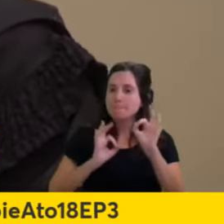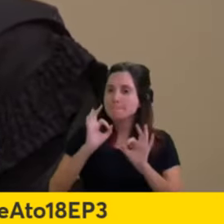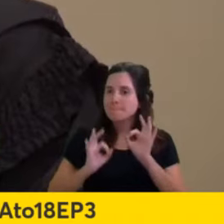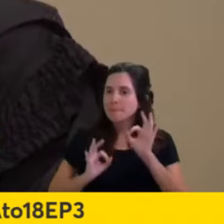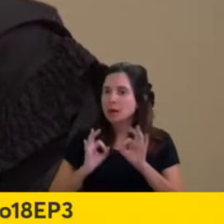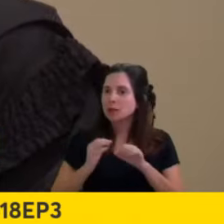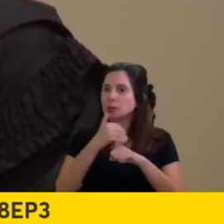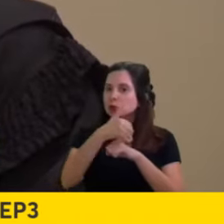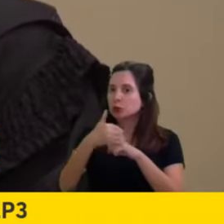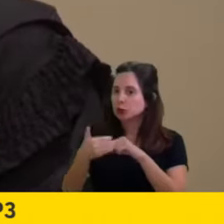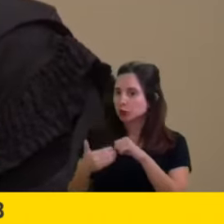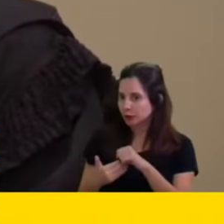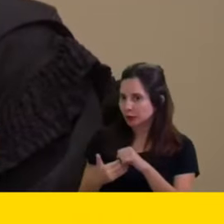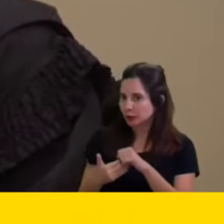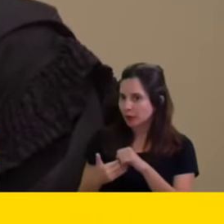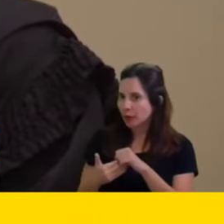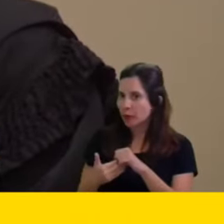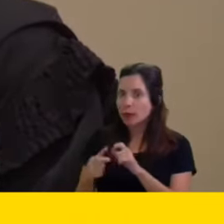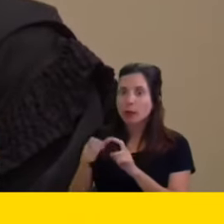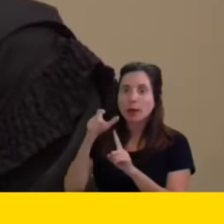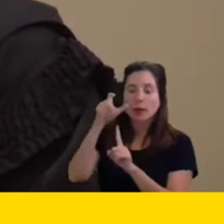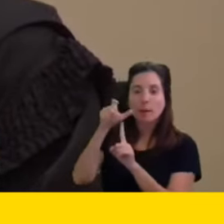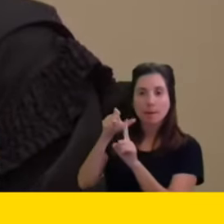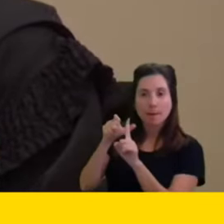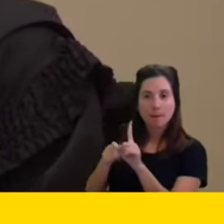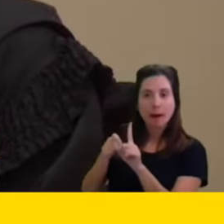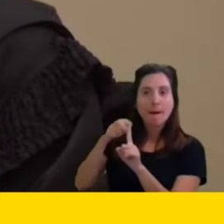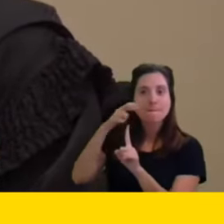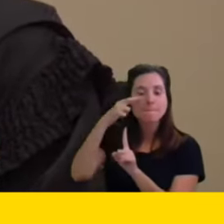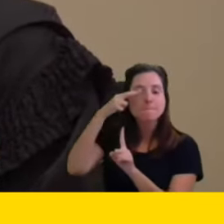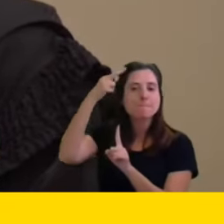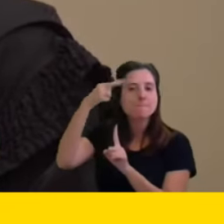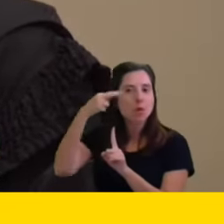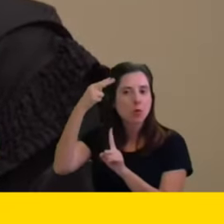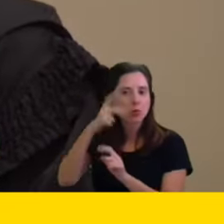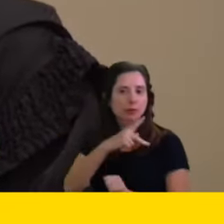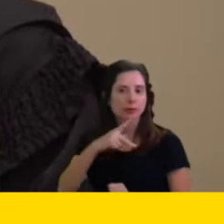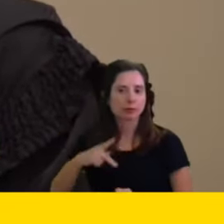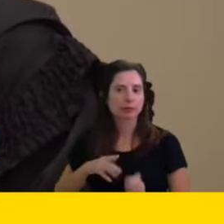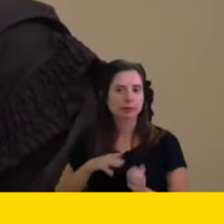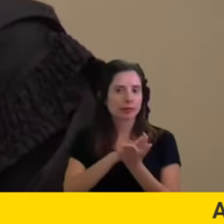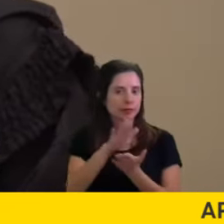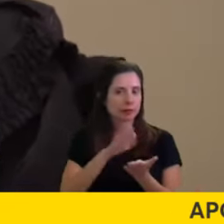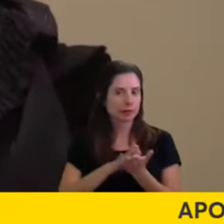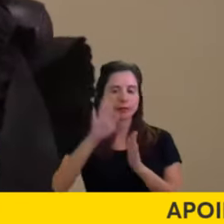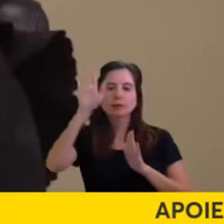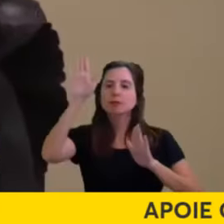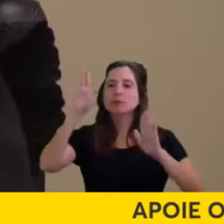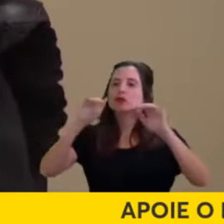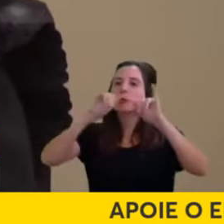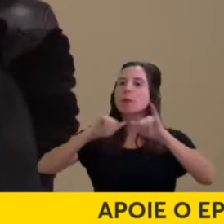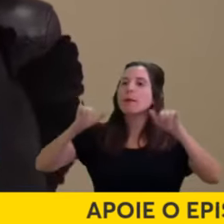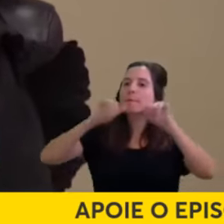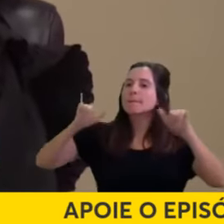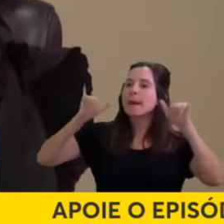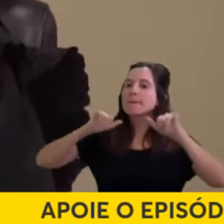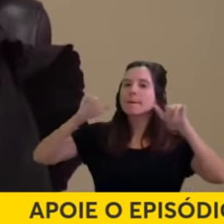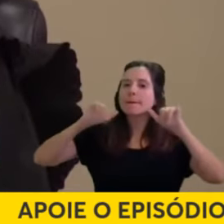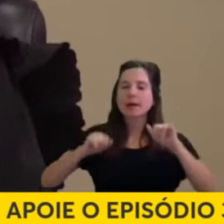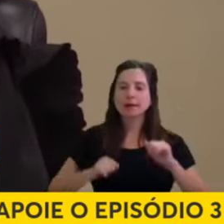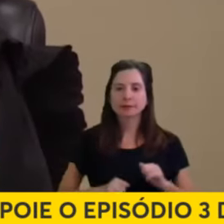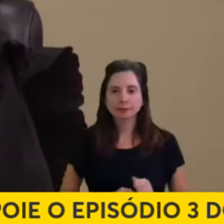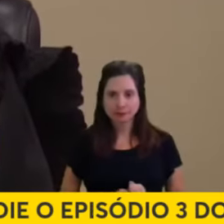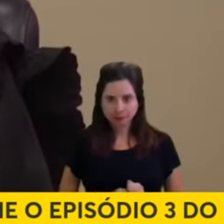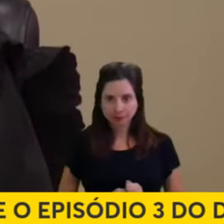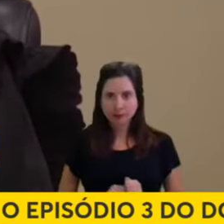Mouro à presidência razão pela qual ela deve ser computada na despesa da campanha realização de levantamentos